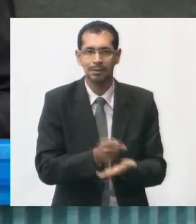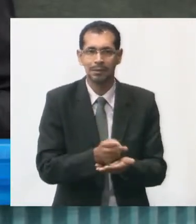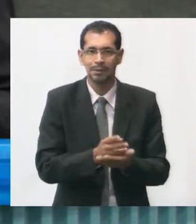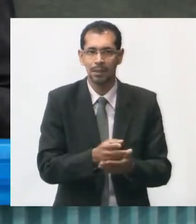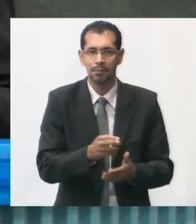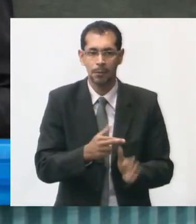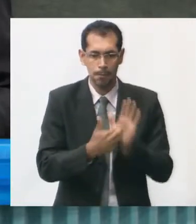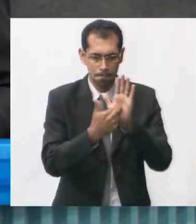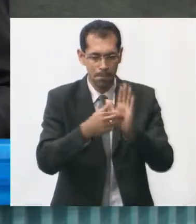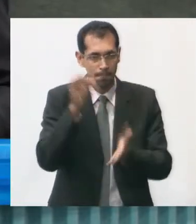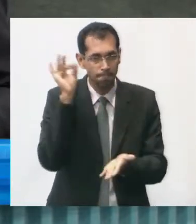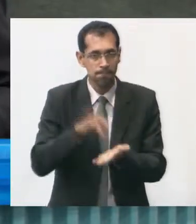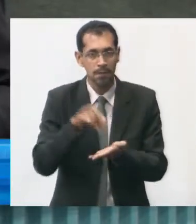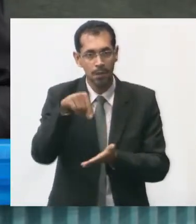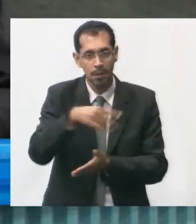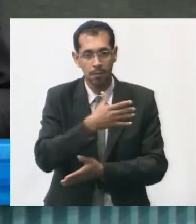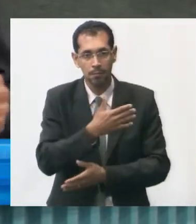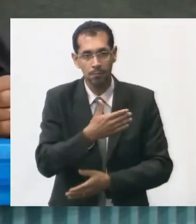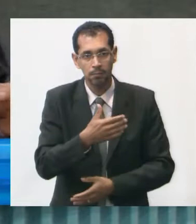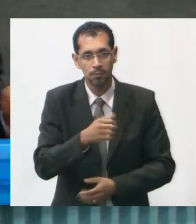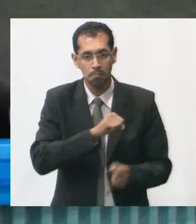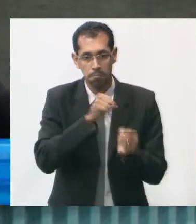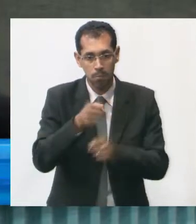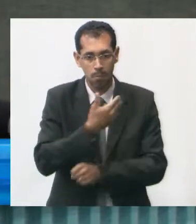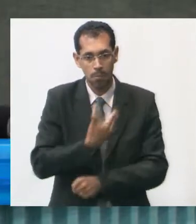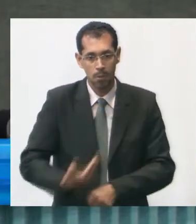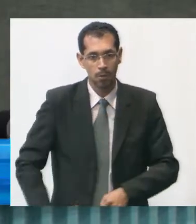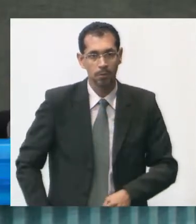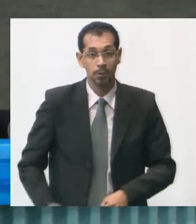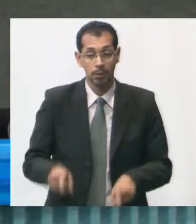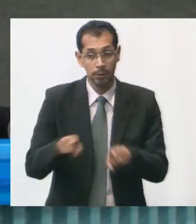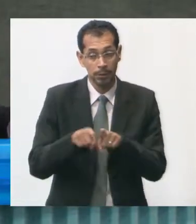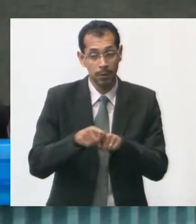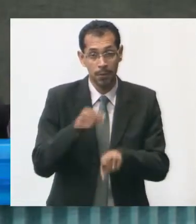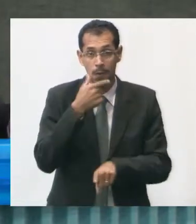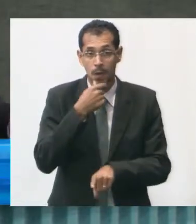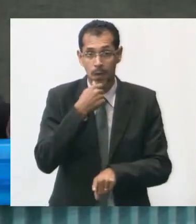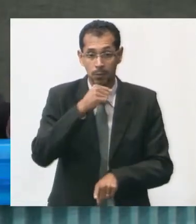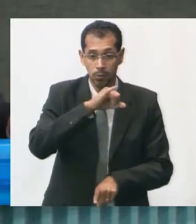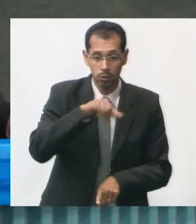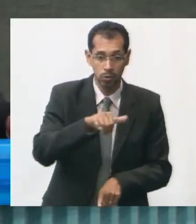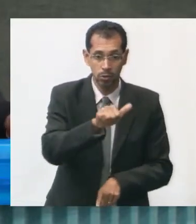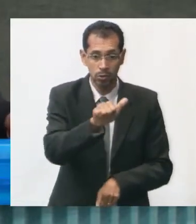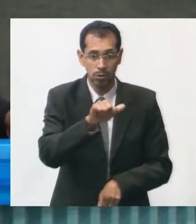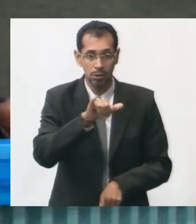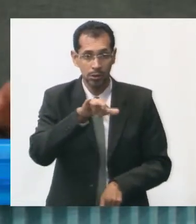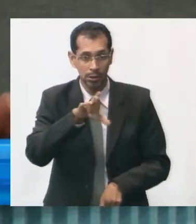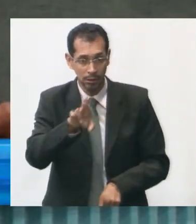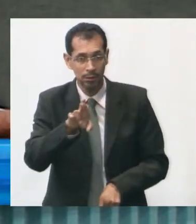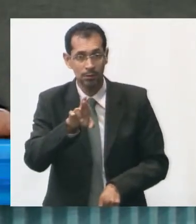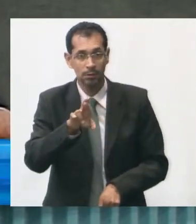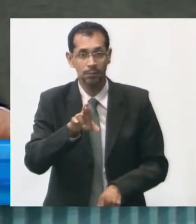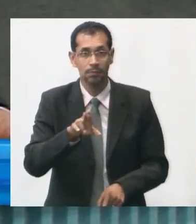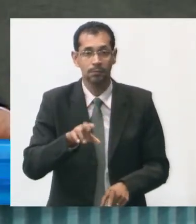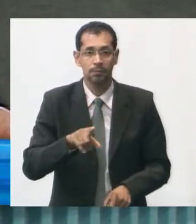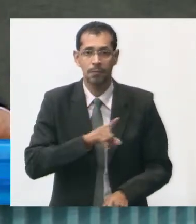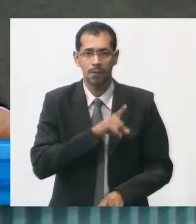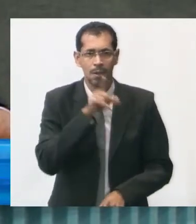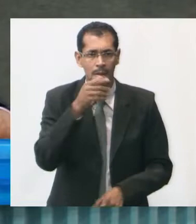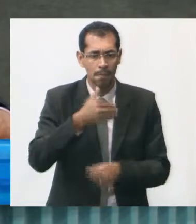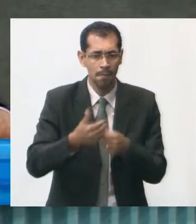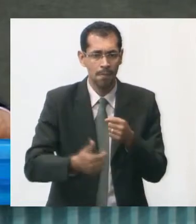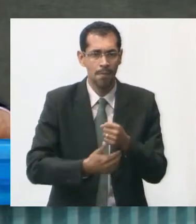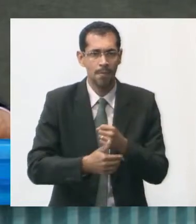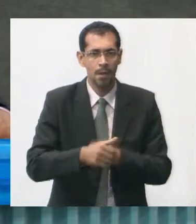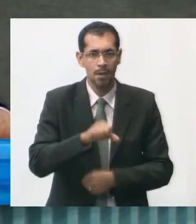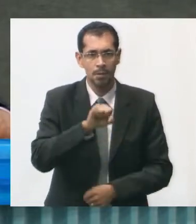aqui ressaltar, e o Jair também, Jair França de Santa Marta, uma grande liderança